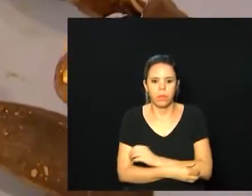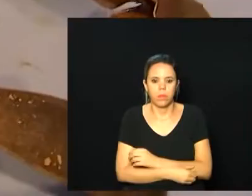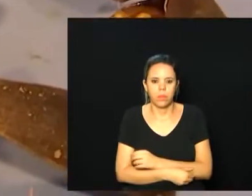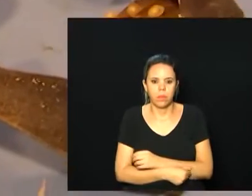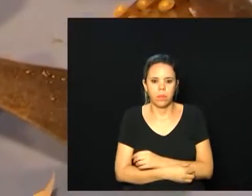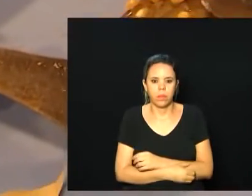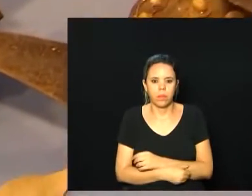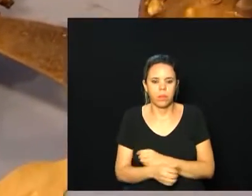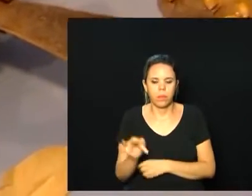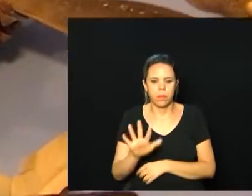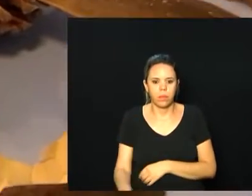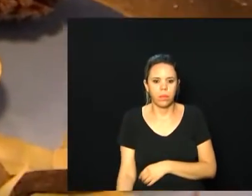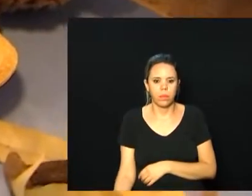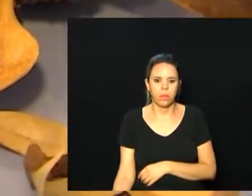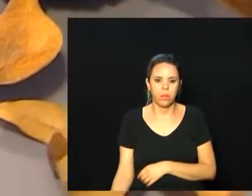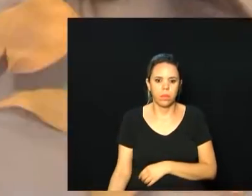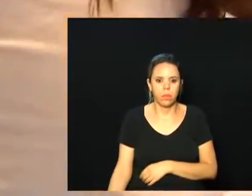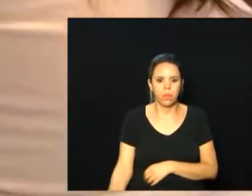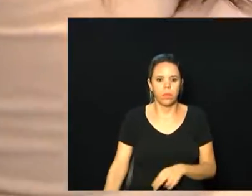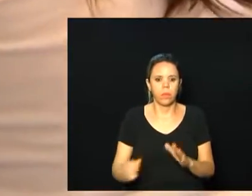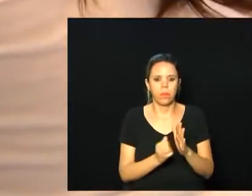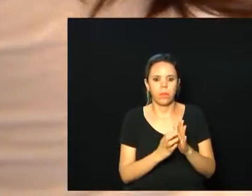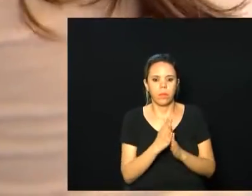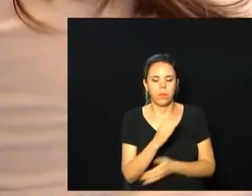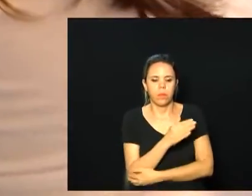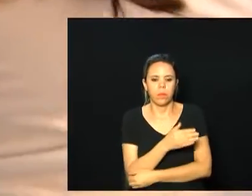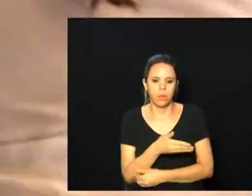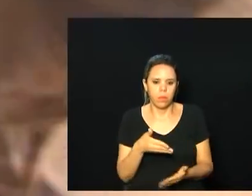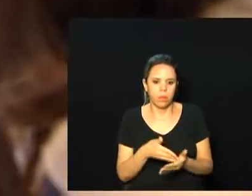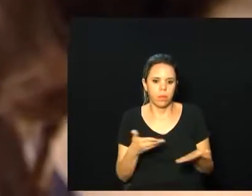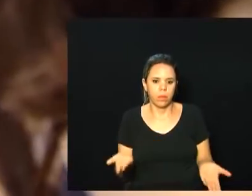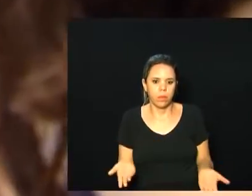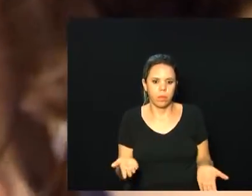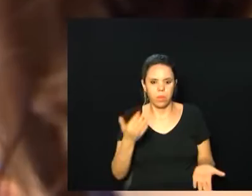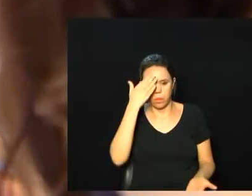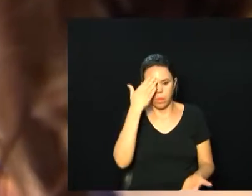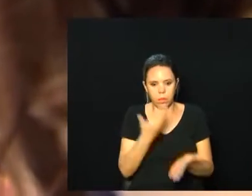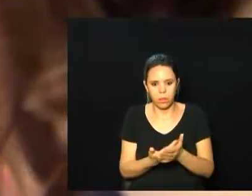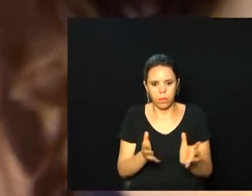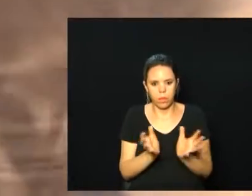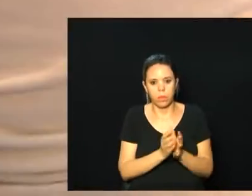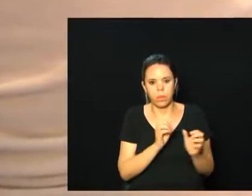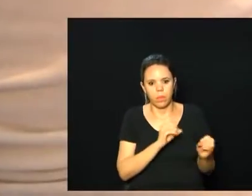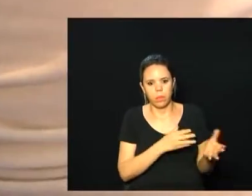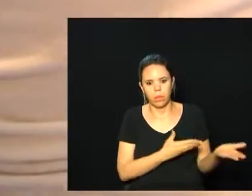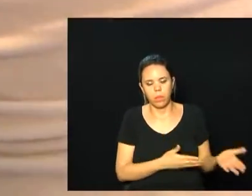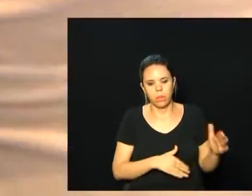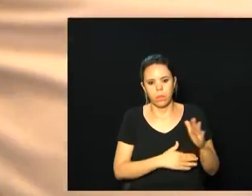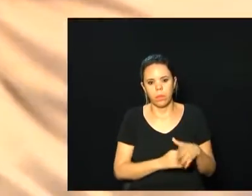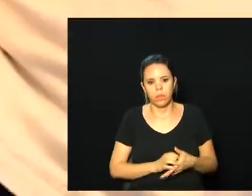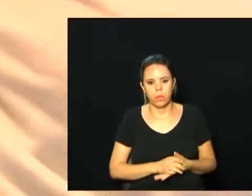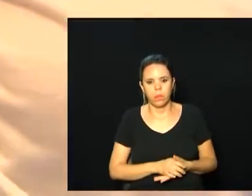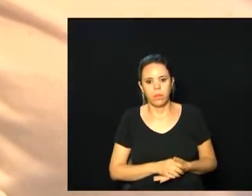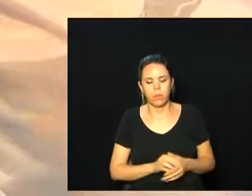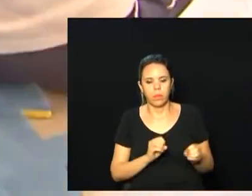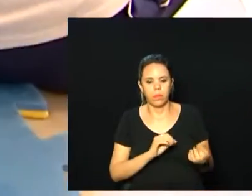ente da federação devido à burocracia e da restrição. Então eu acredito que a Comissão de Educação da Câmara,